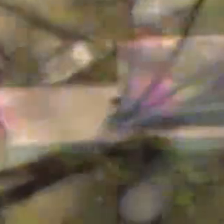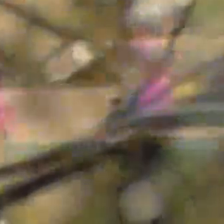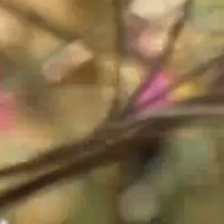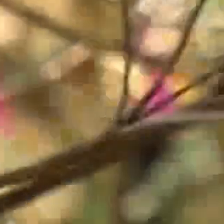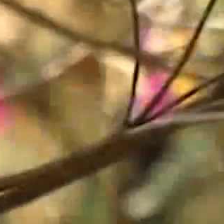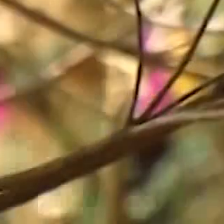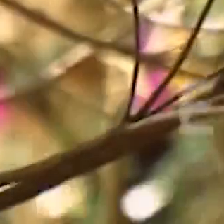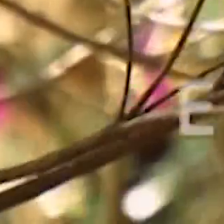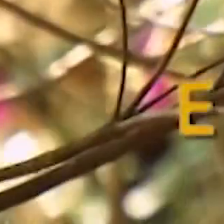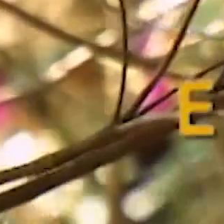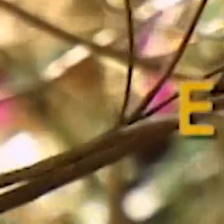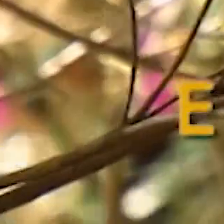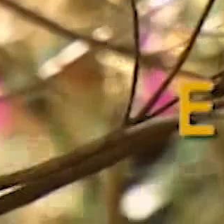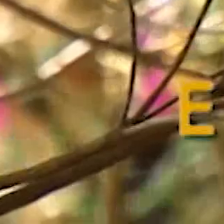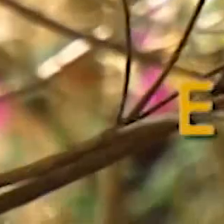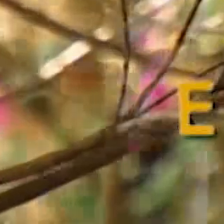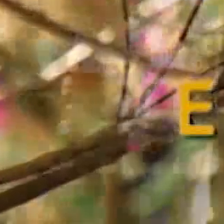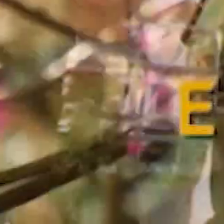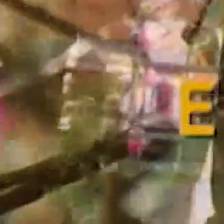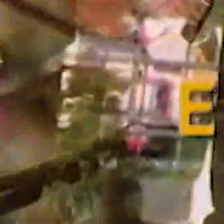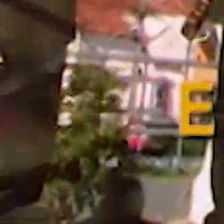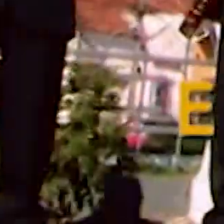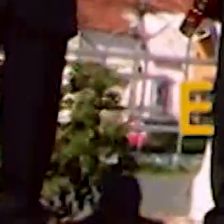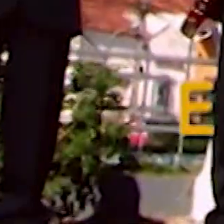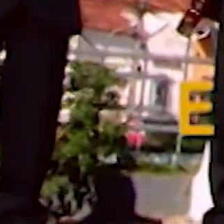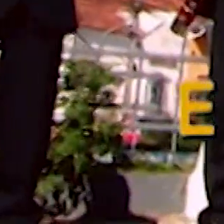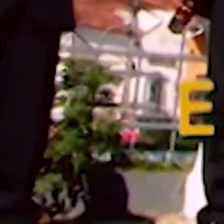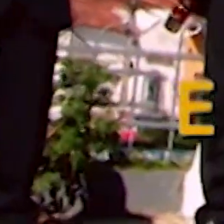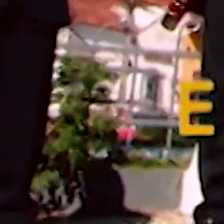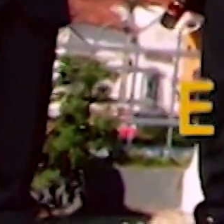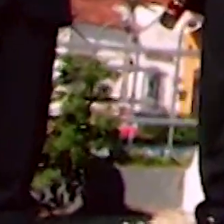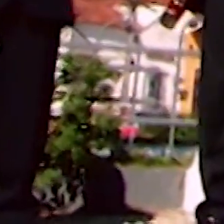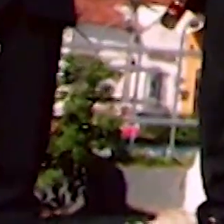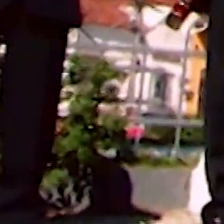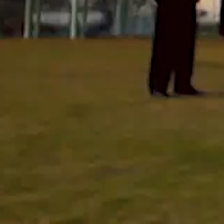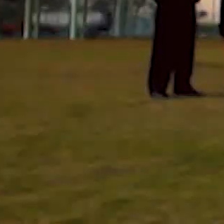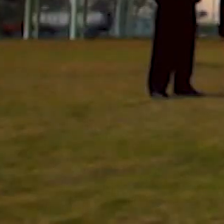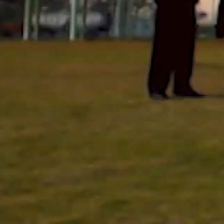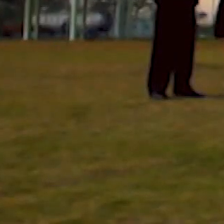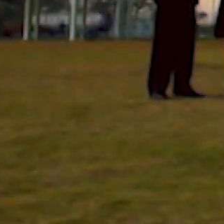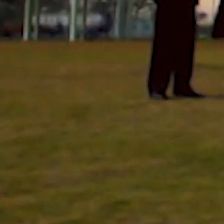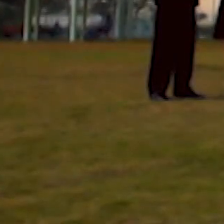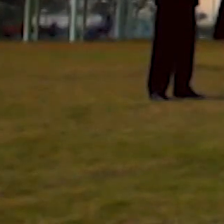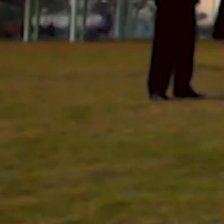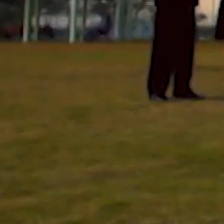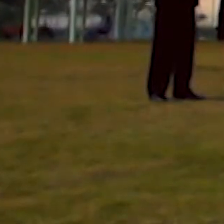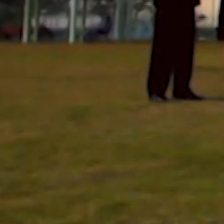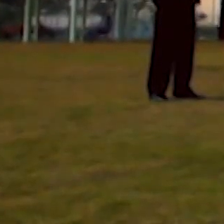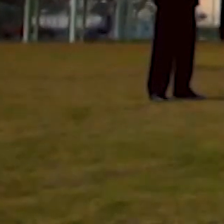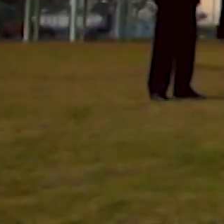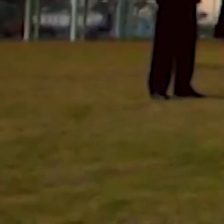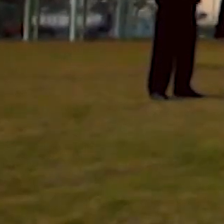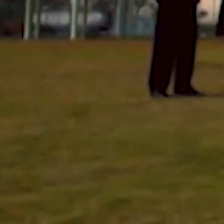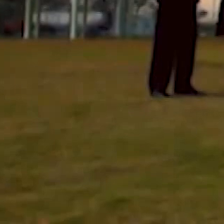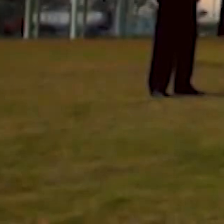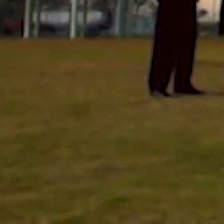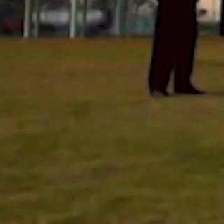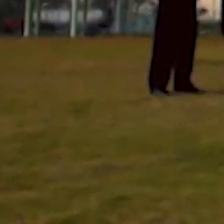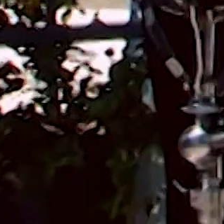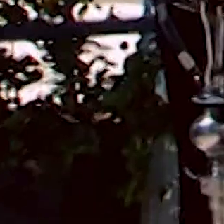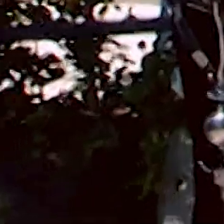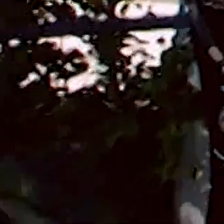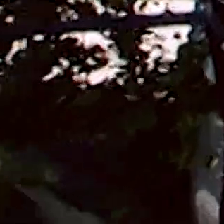Jacareí, que vencer o futuro não dista novamente serás.